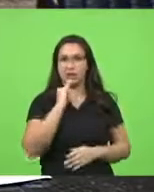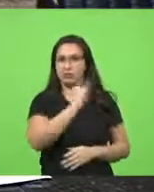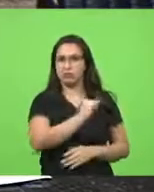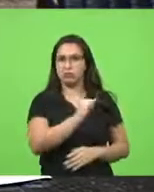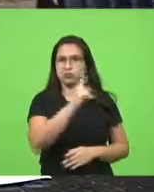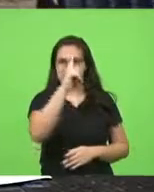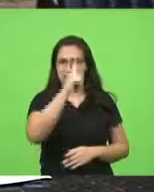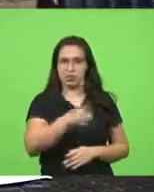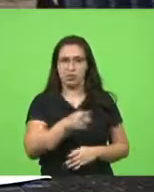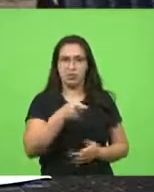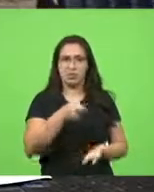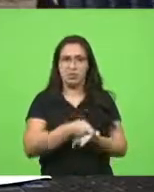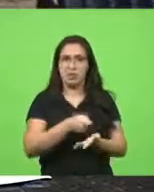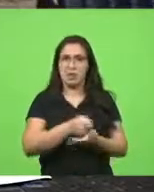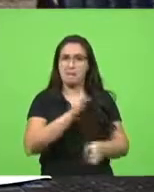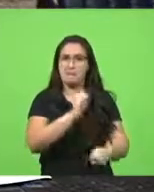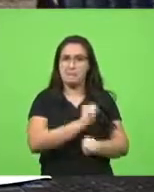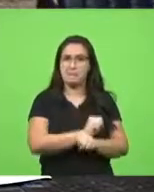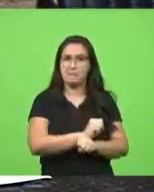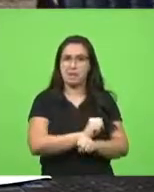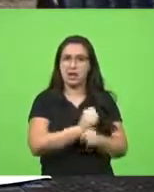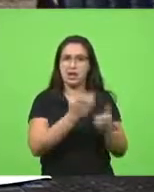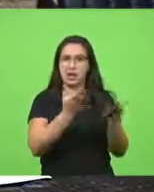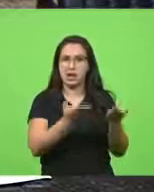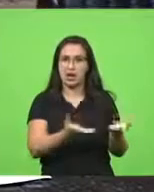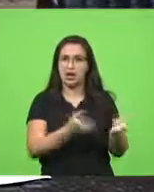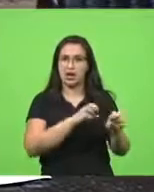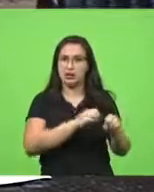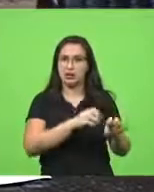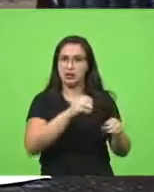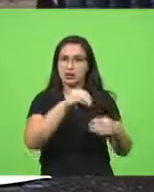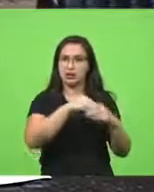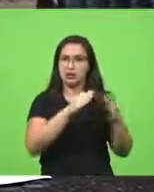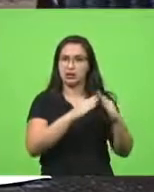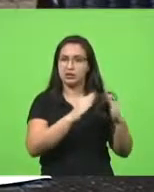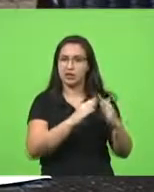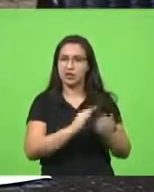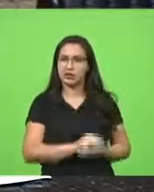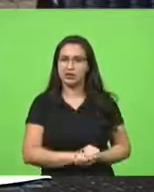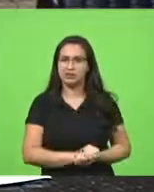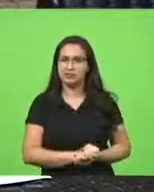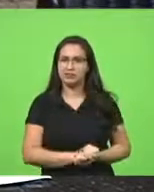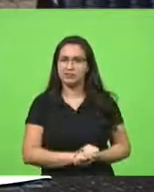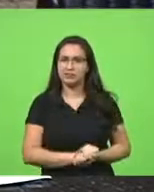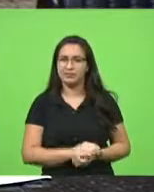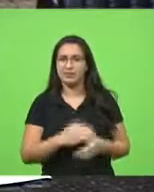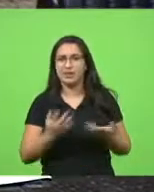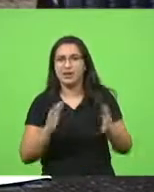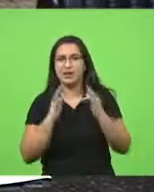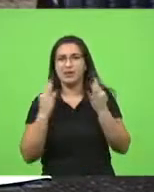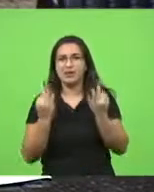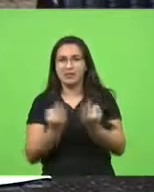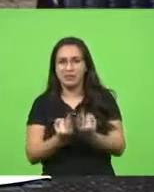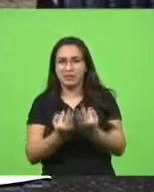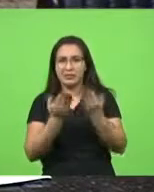e crianças e adolescentes a fazerem o que não queriam. Ou seja, a família se tornou